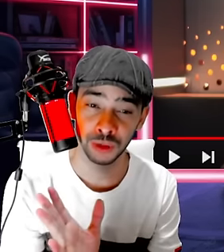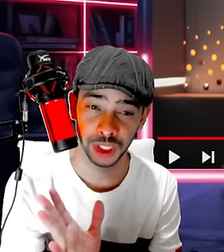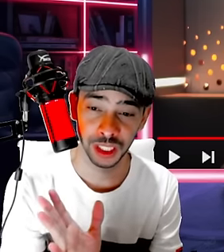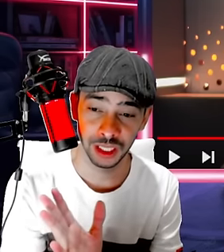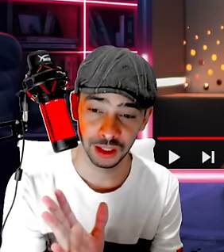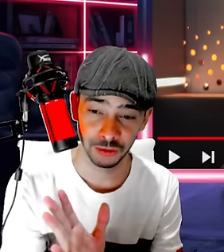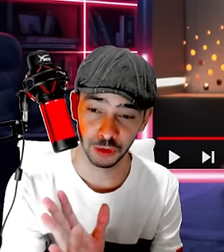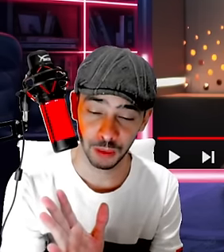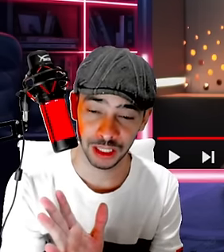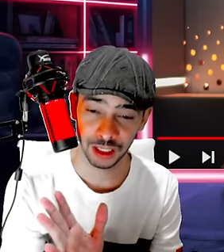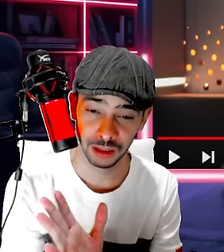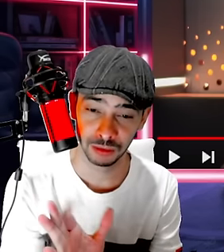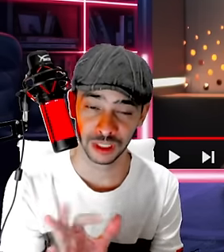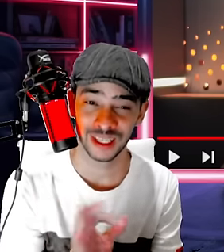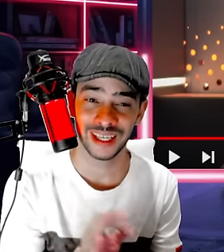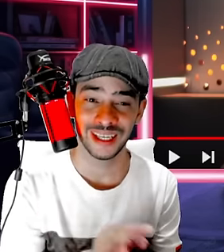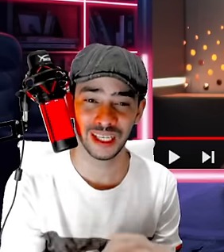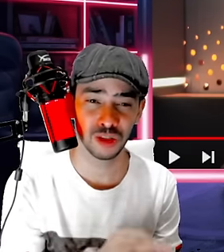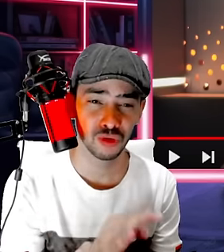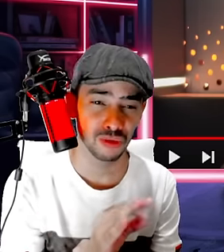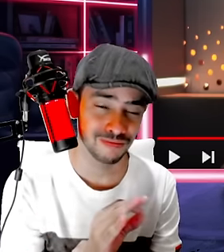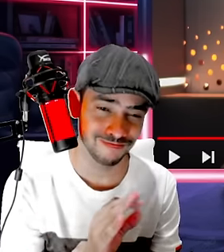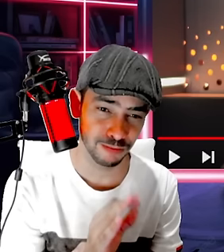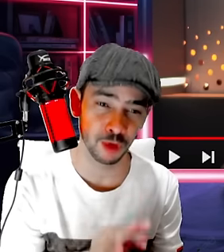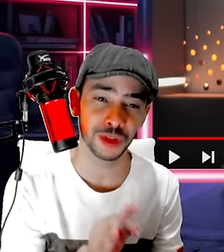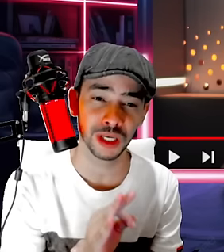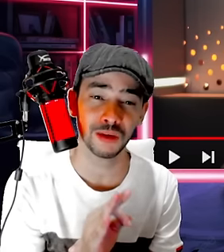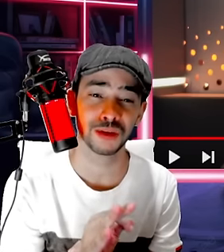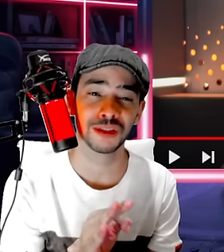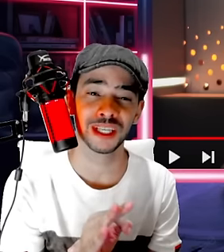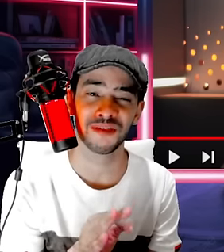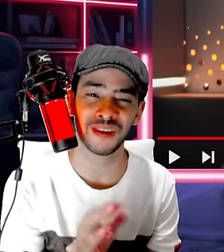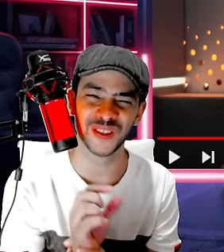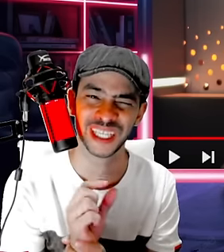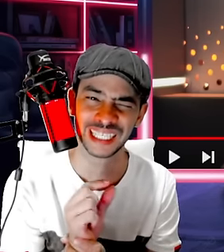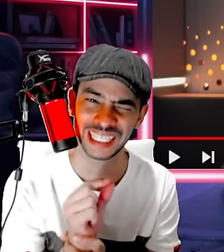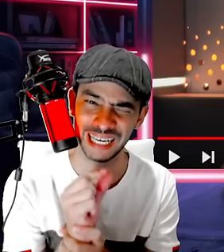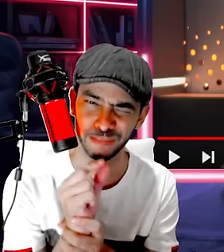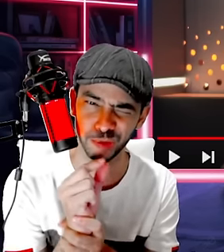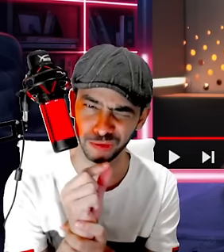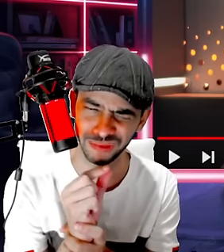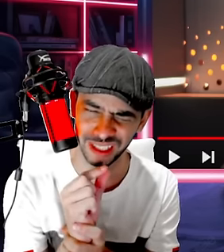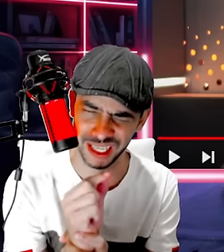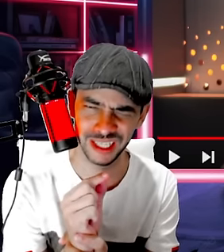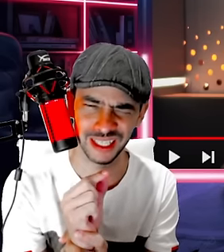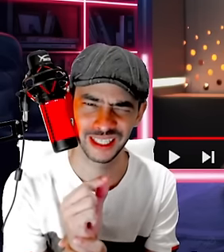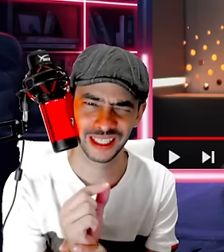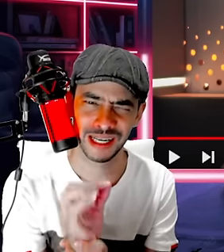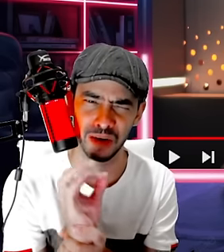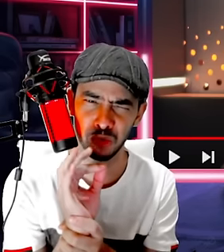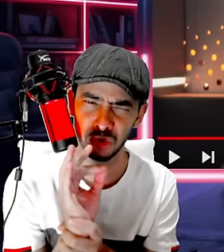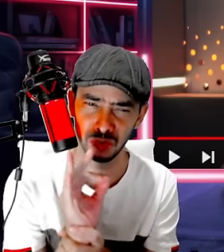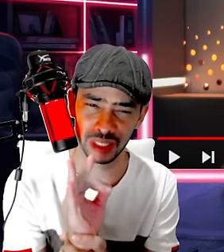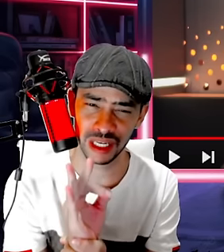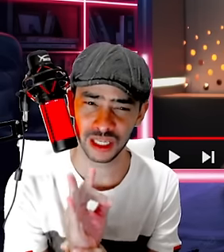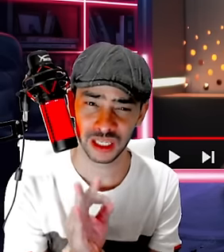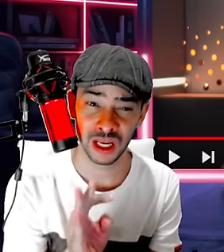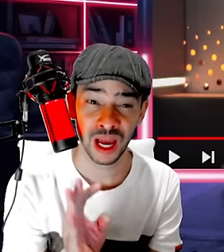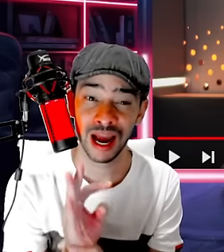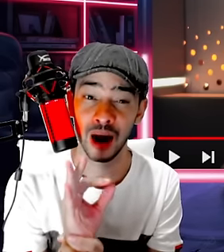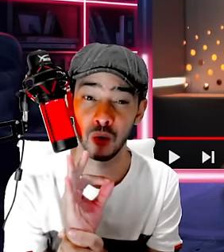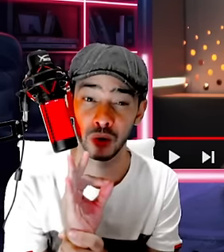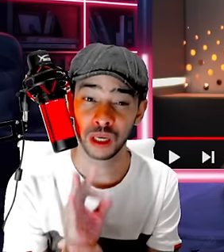nenhum giga de informação e o poderoso chefão já tá por um tris por um